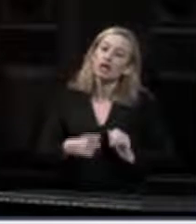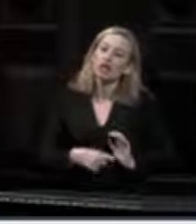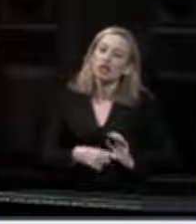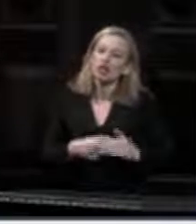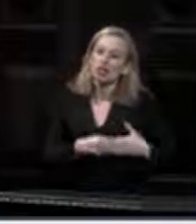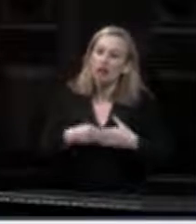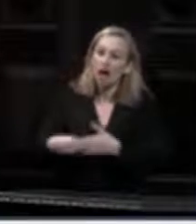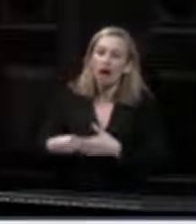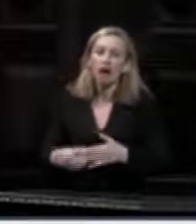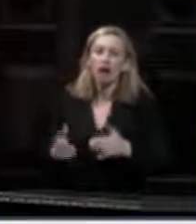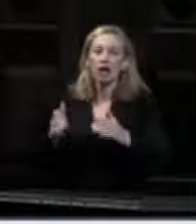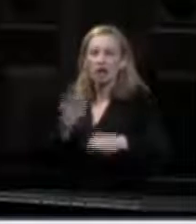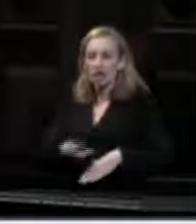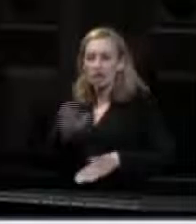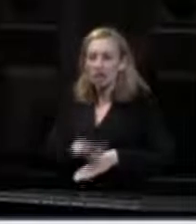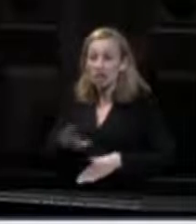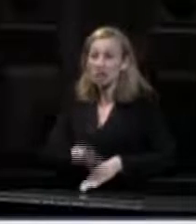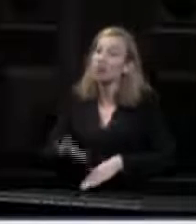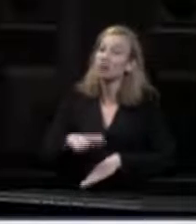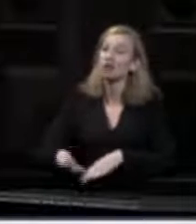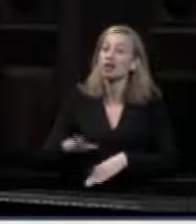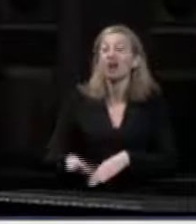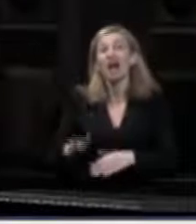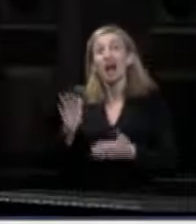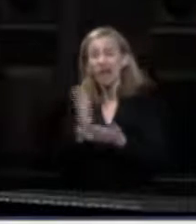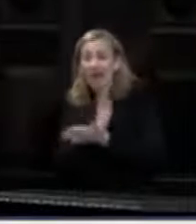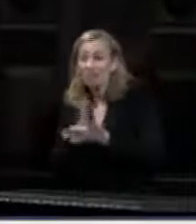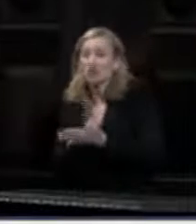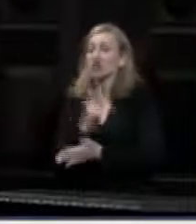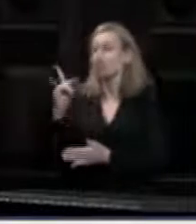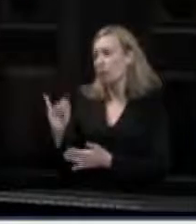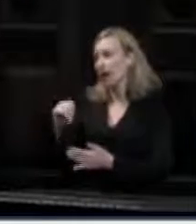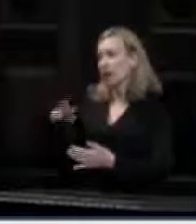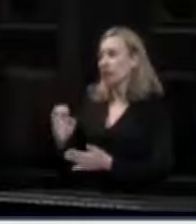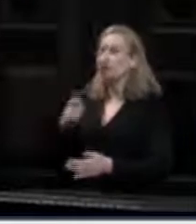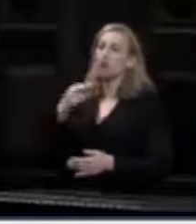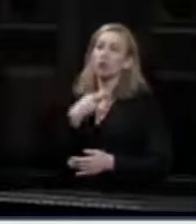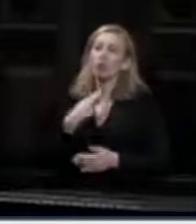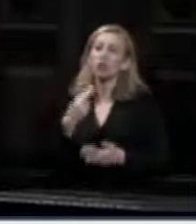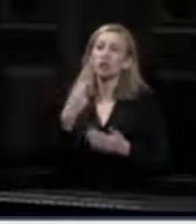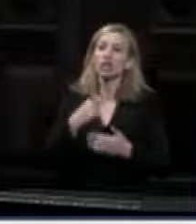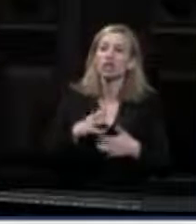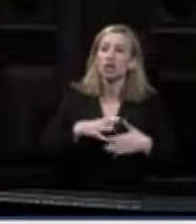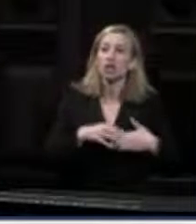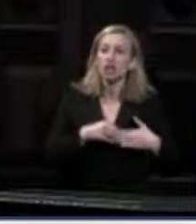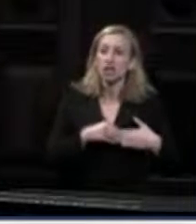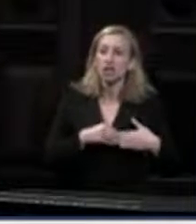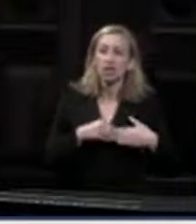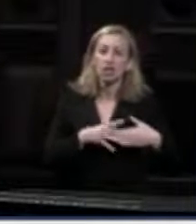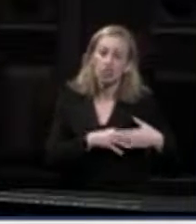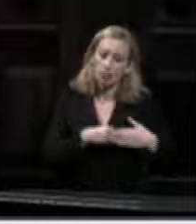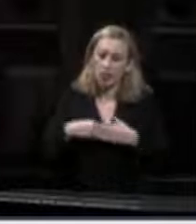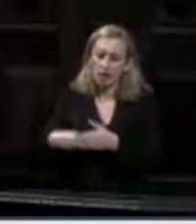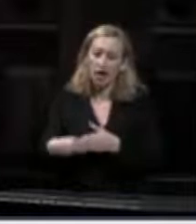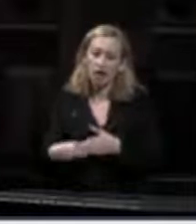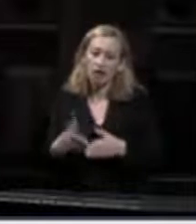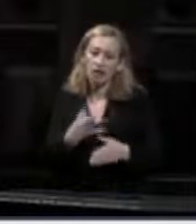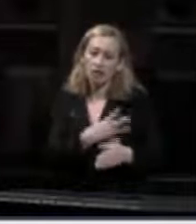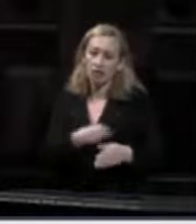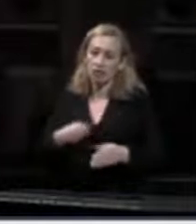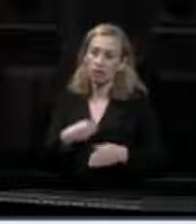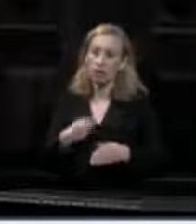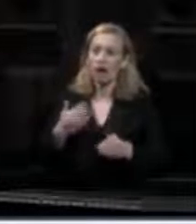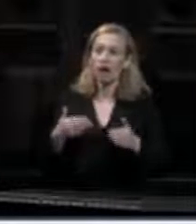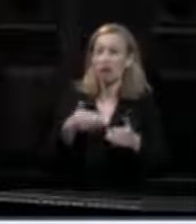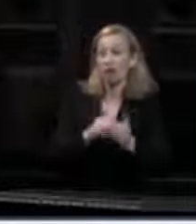que às vezes não tenha, que tem que ir para o trabalho, ele pode colocar o filho nesse transporte, pagando uma quantia até que não é